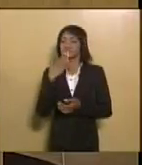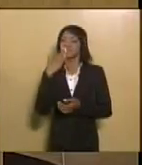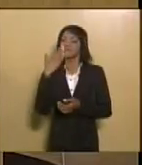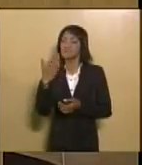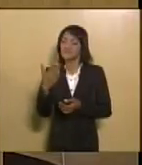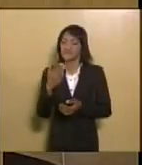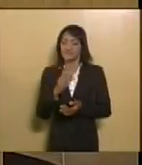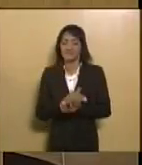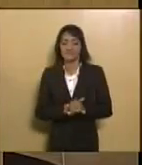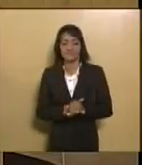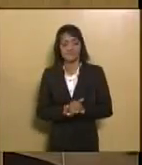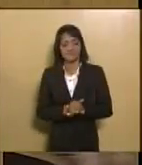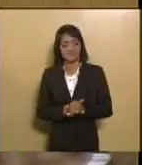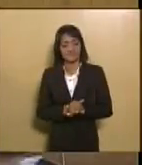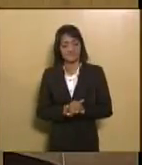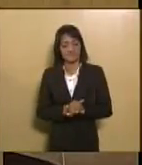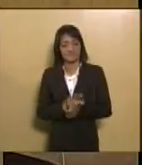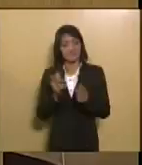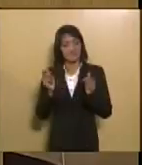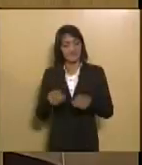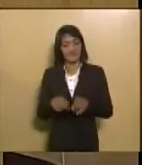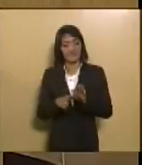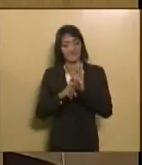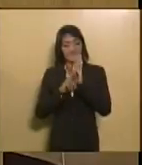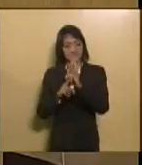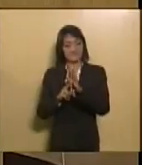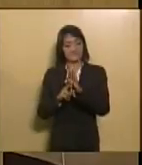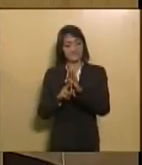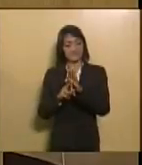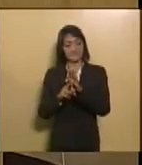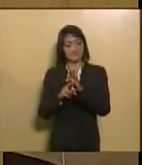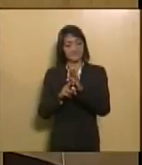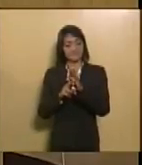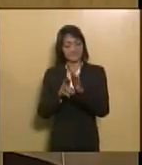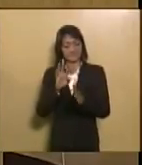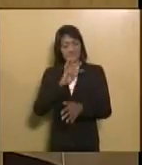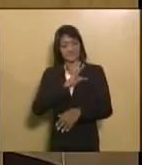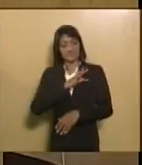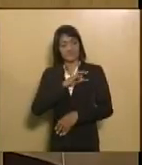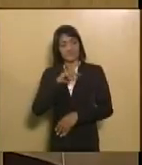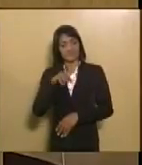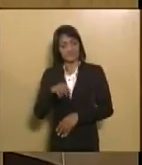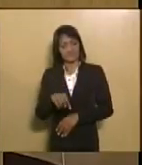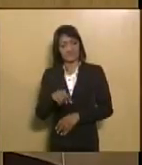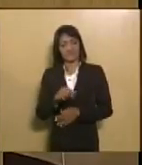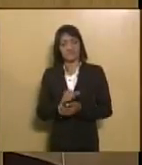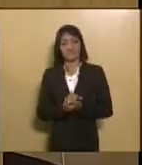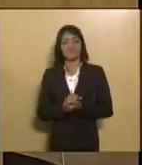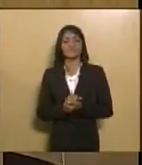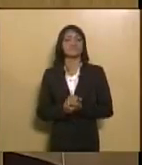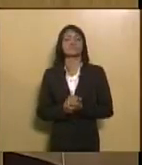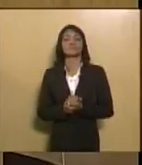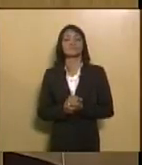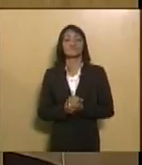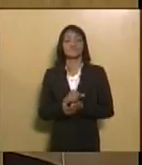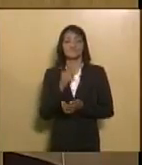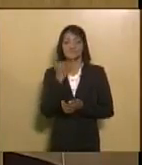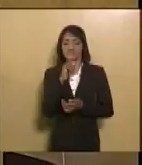venha um representante técnico responsável pela área.